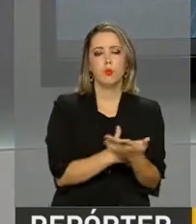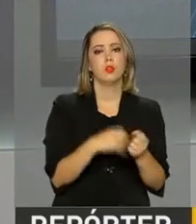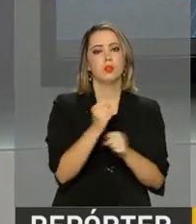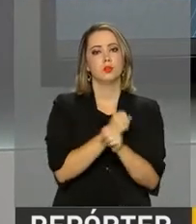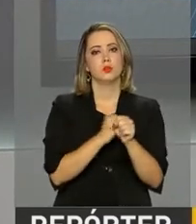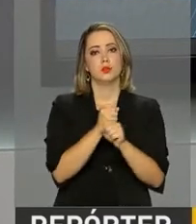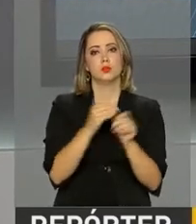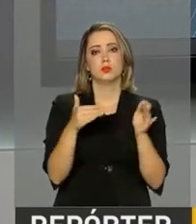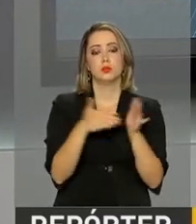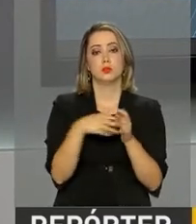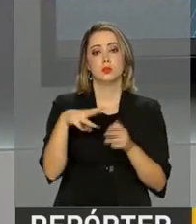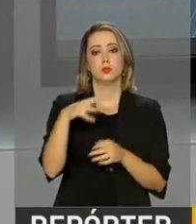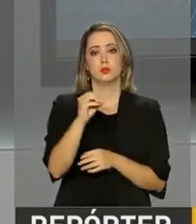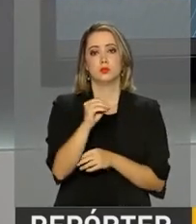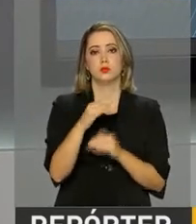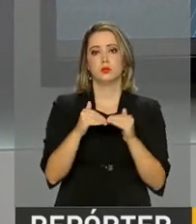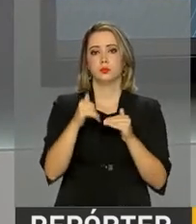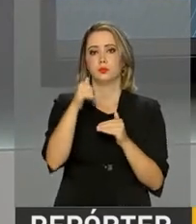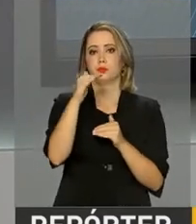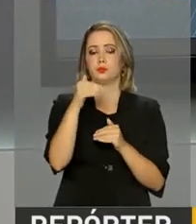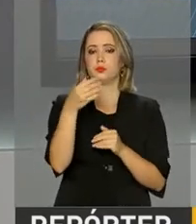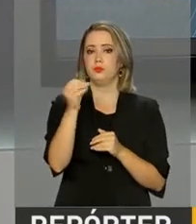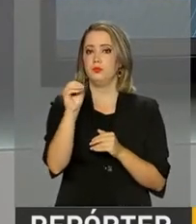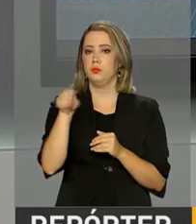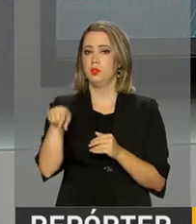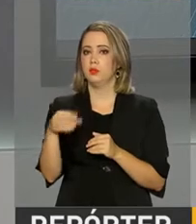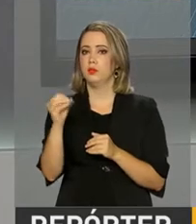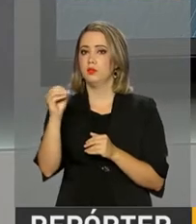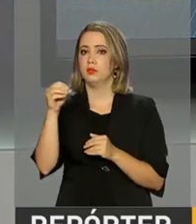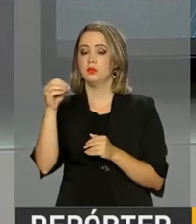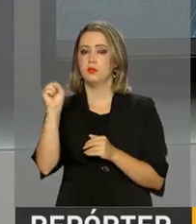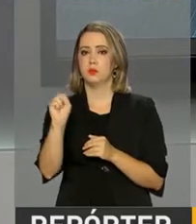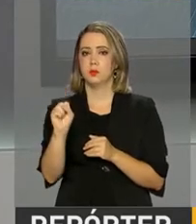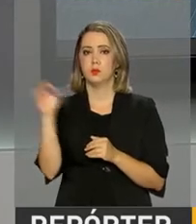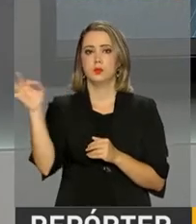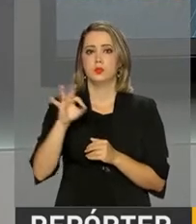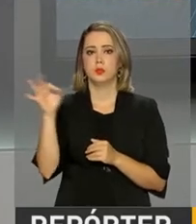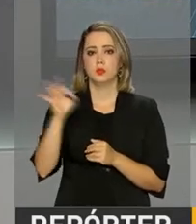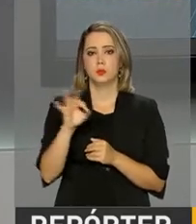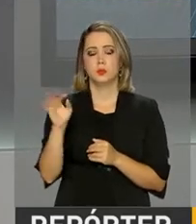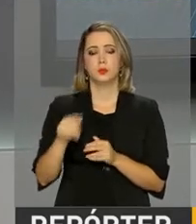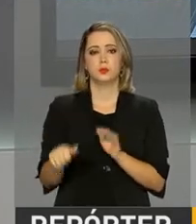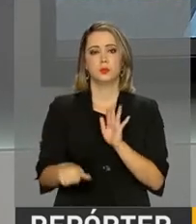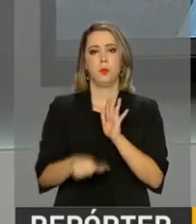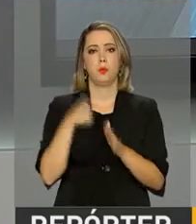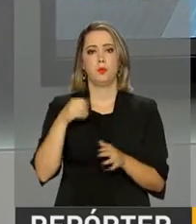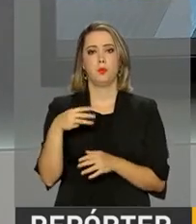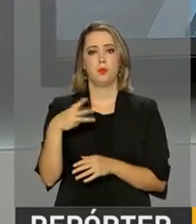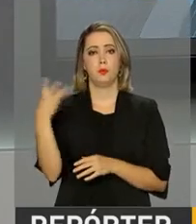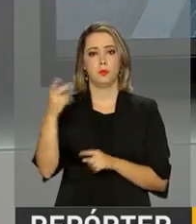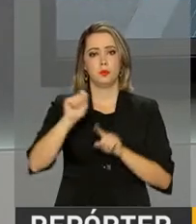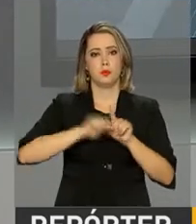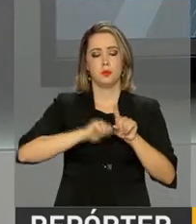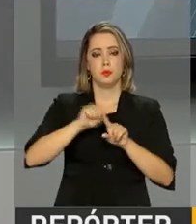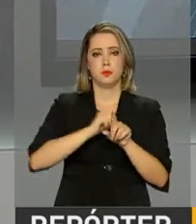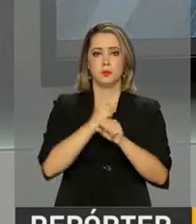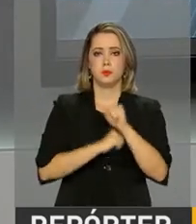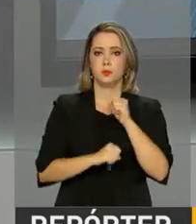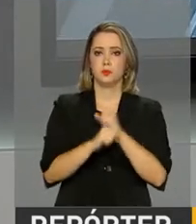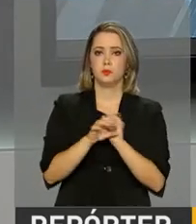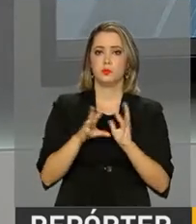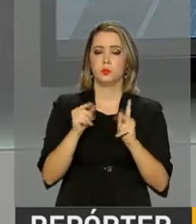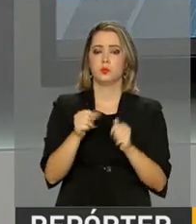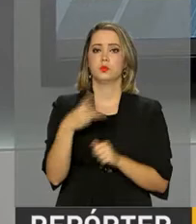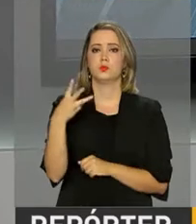até março, o crescimento chegou a 0,08% em relação ao primeiro trimestre do ano passado, um total